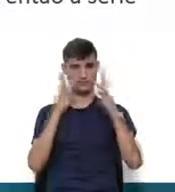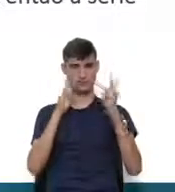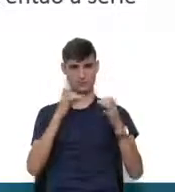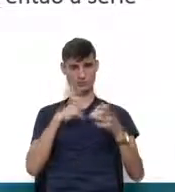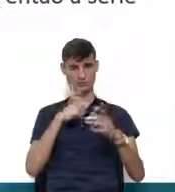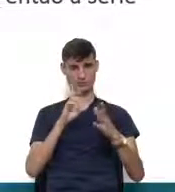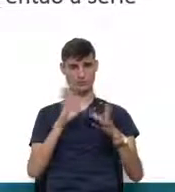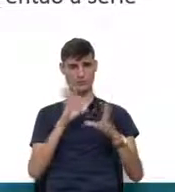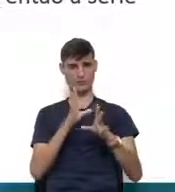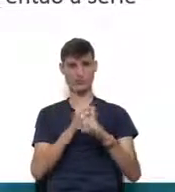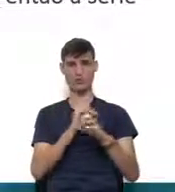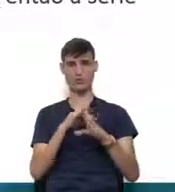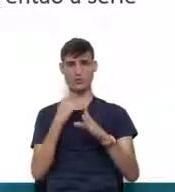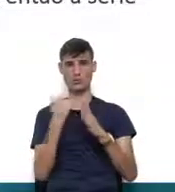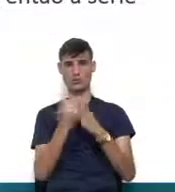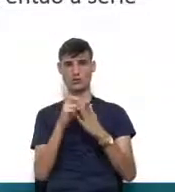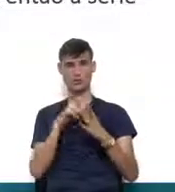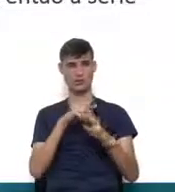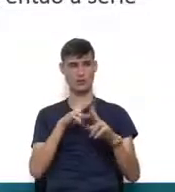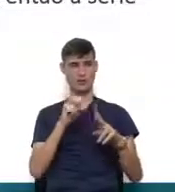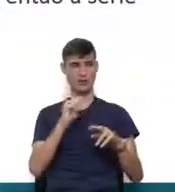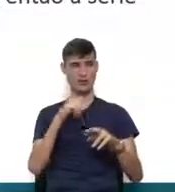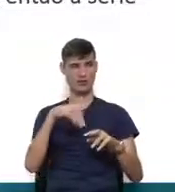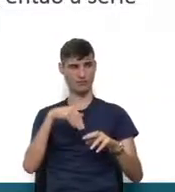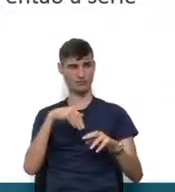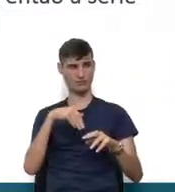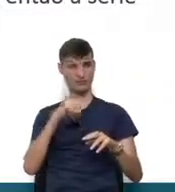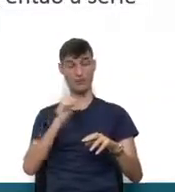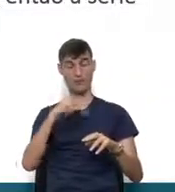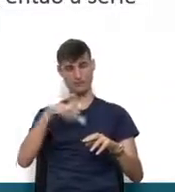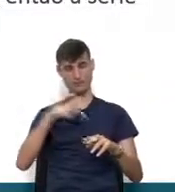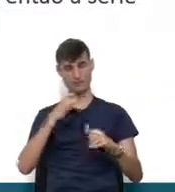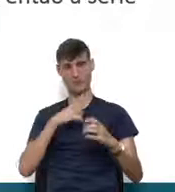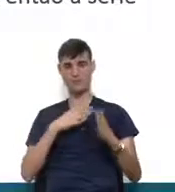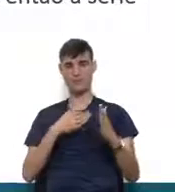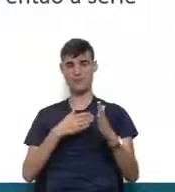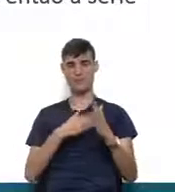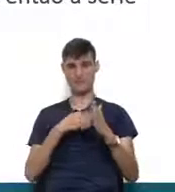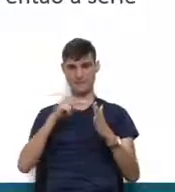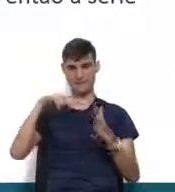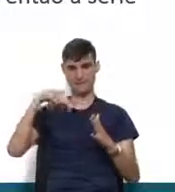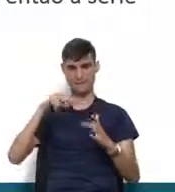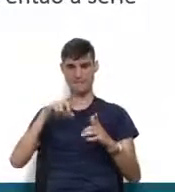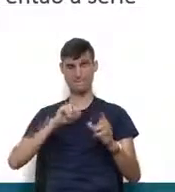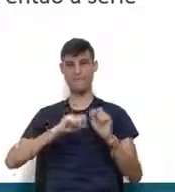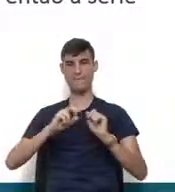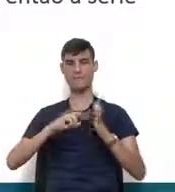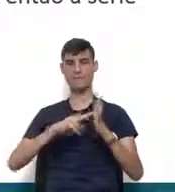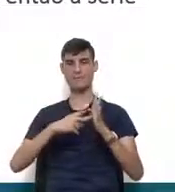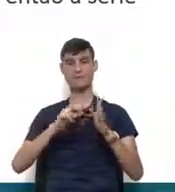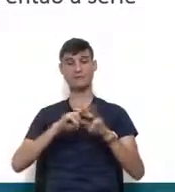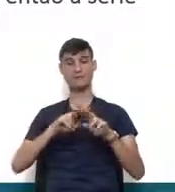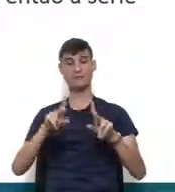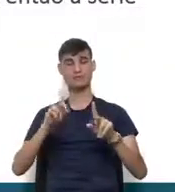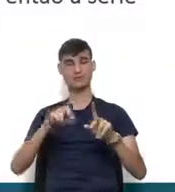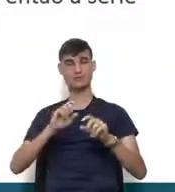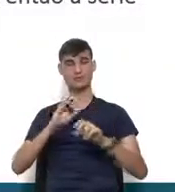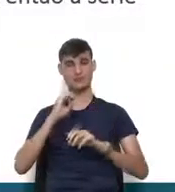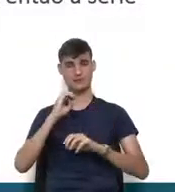série dado por AN tá o quê? O limite de n, quando tende ao infinito, de AN seja diferente